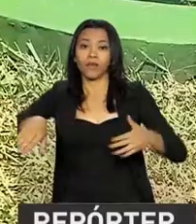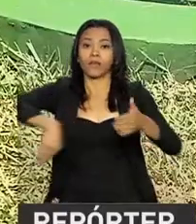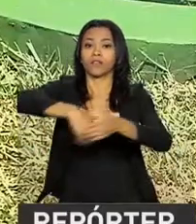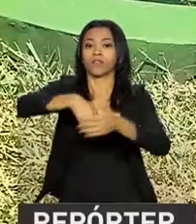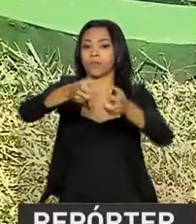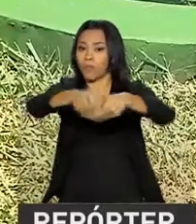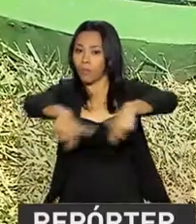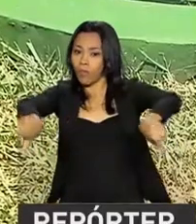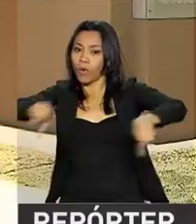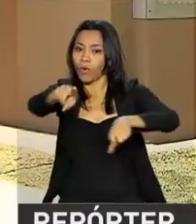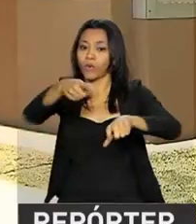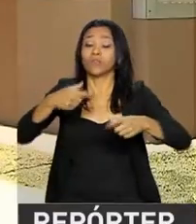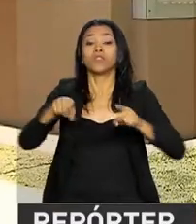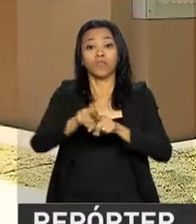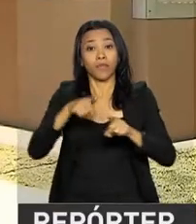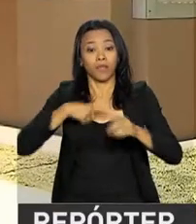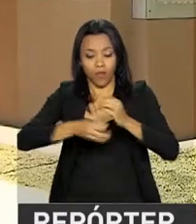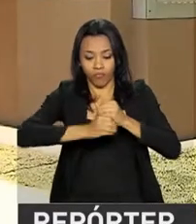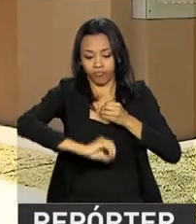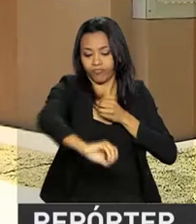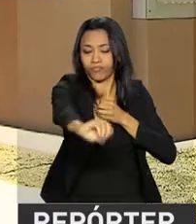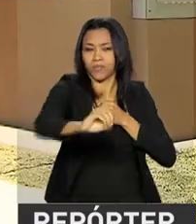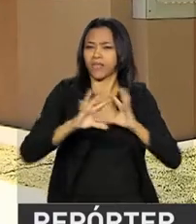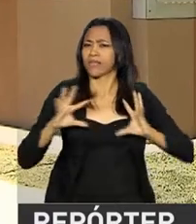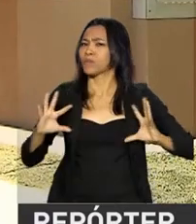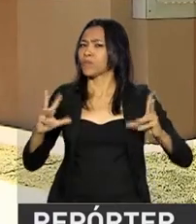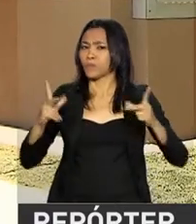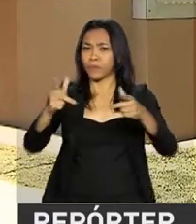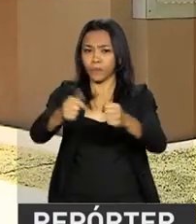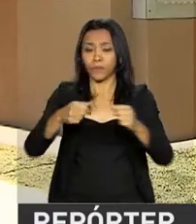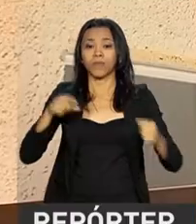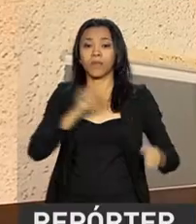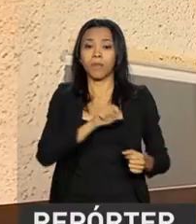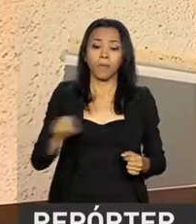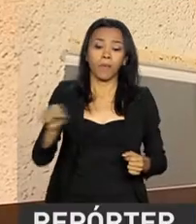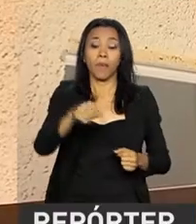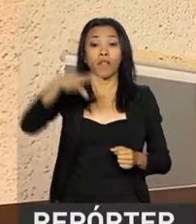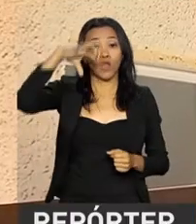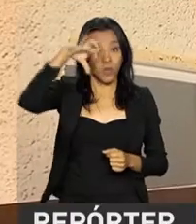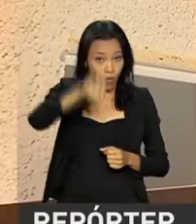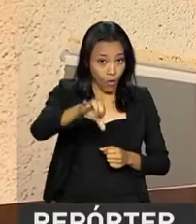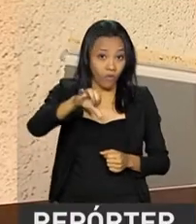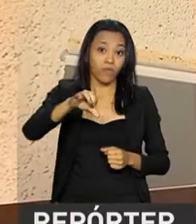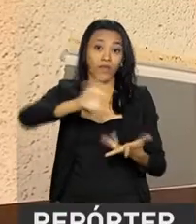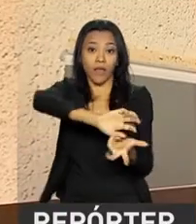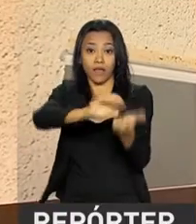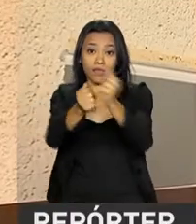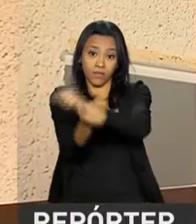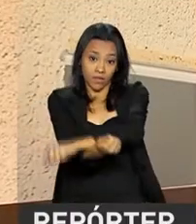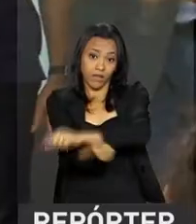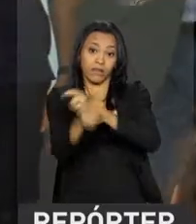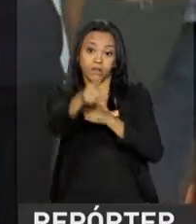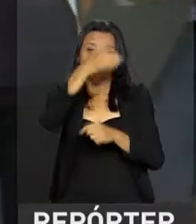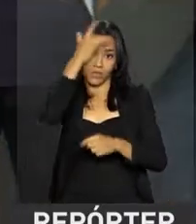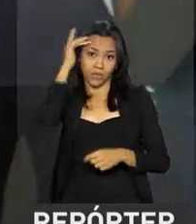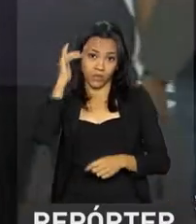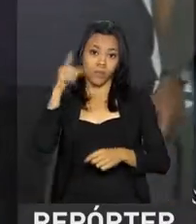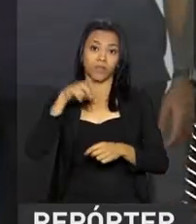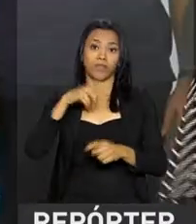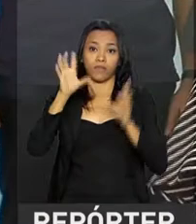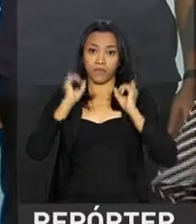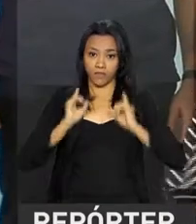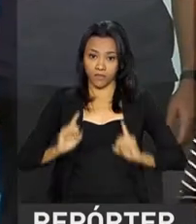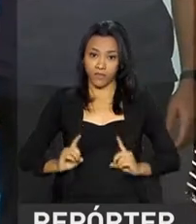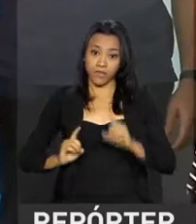asfalto e rede de esgoto cada empreendimento tem nove unidades adaptadas para pessoas com deficiência durante a